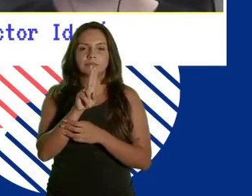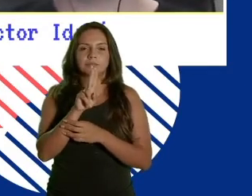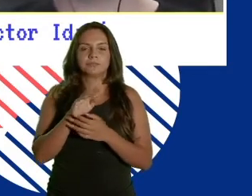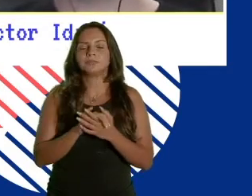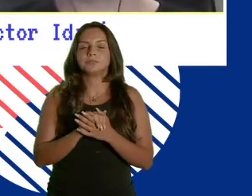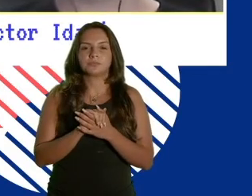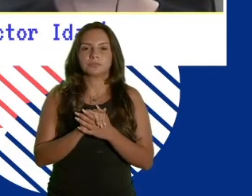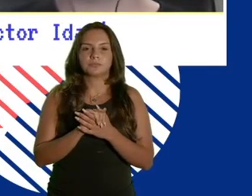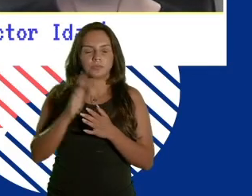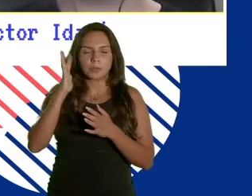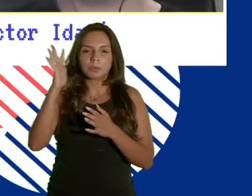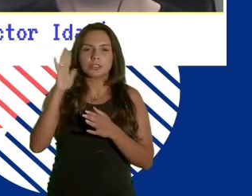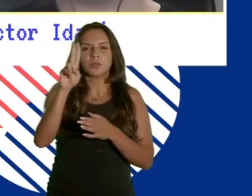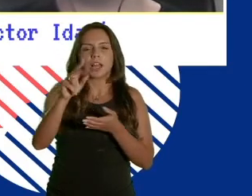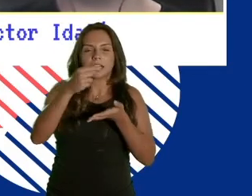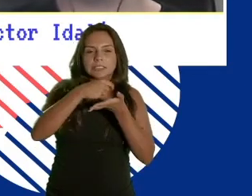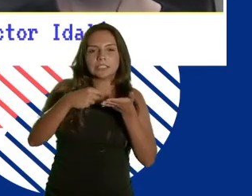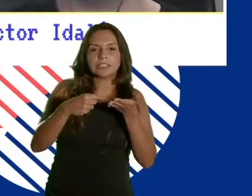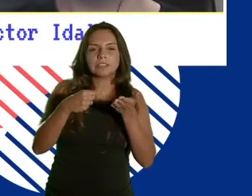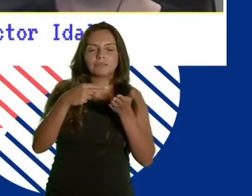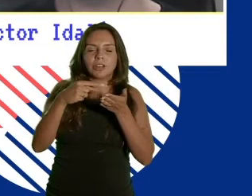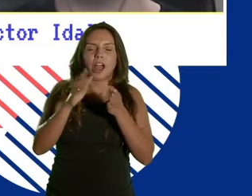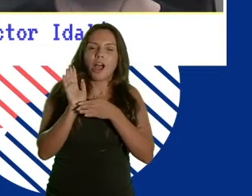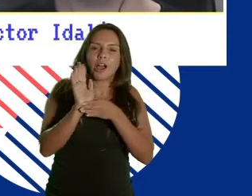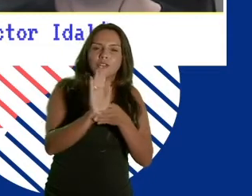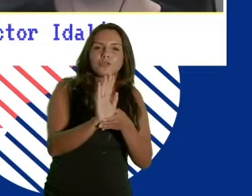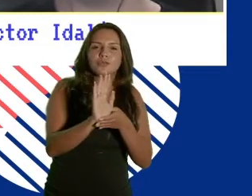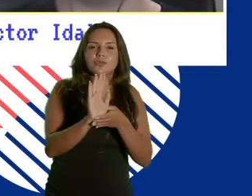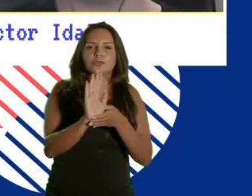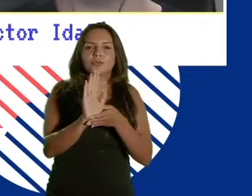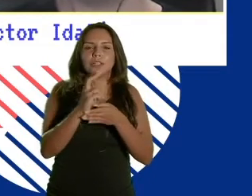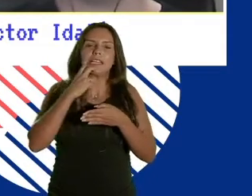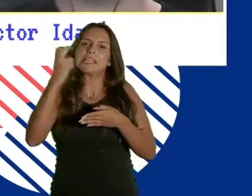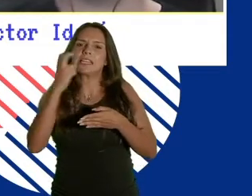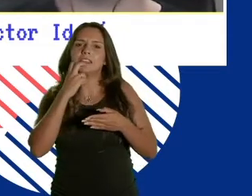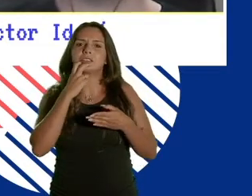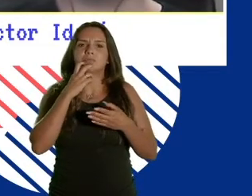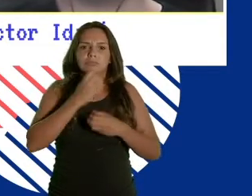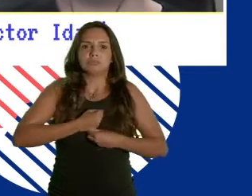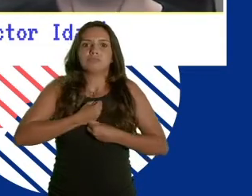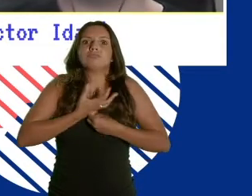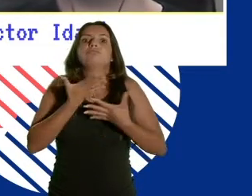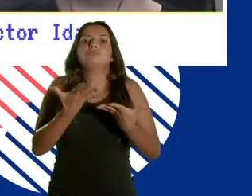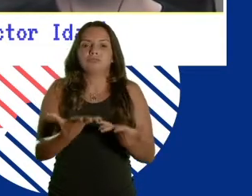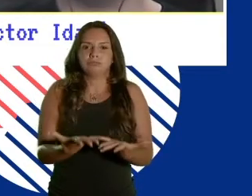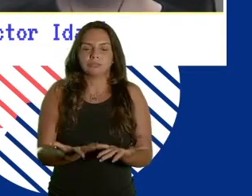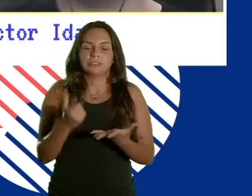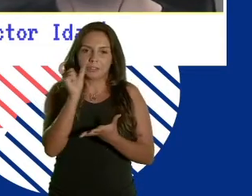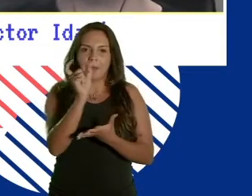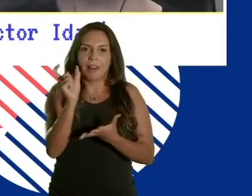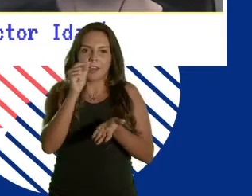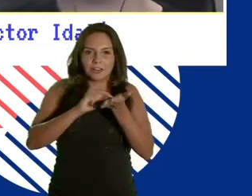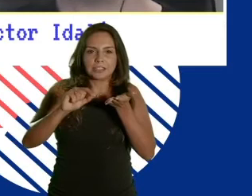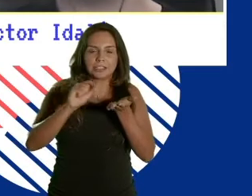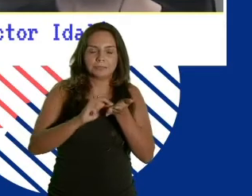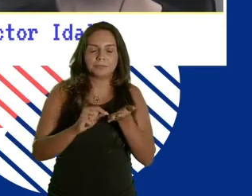pensando em usar a escrita como um auxílio, como um desabafo, como um grito, Eu comecei quando eu tinha uns 9, 10